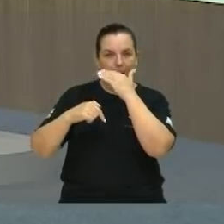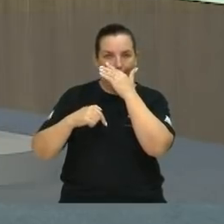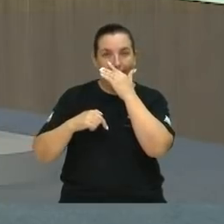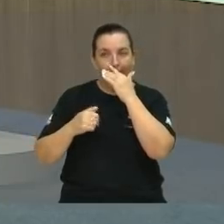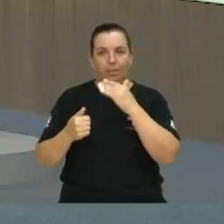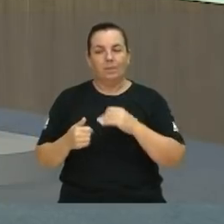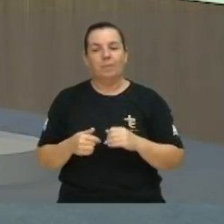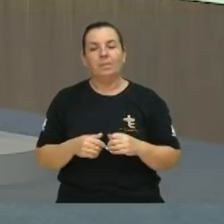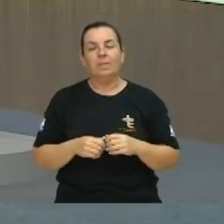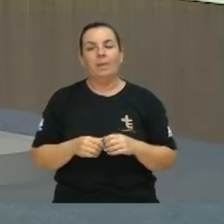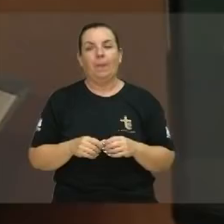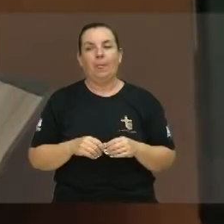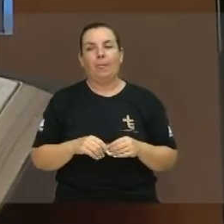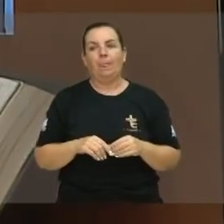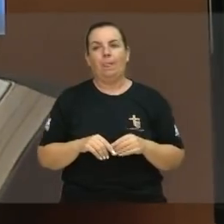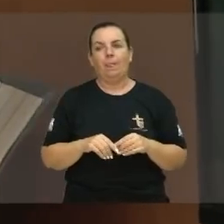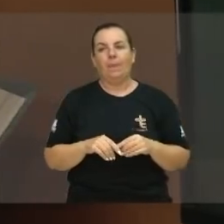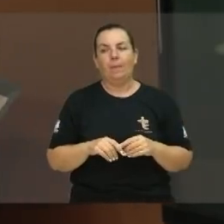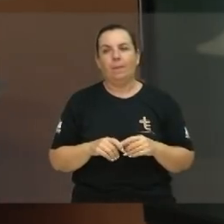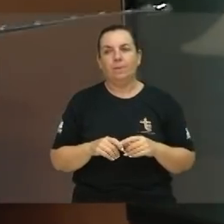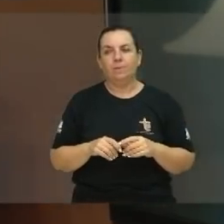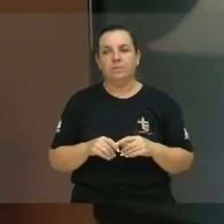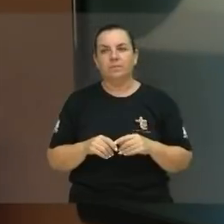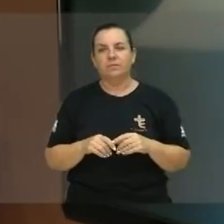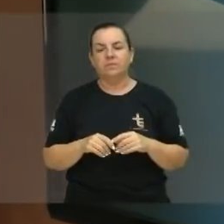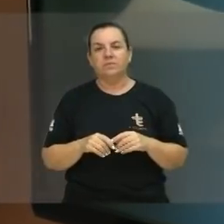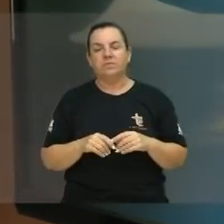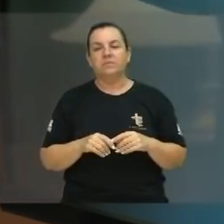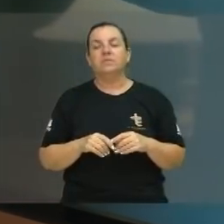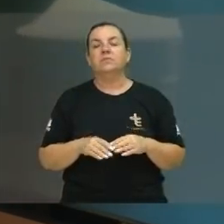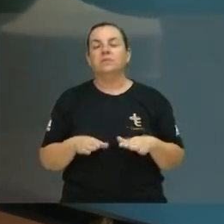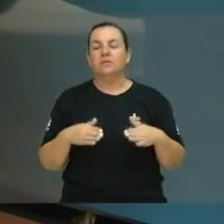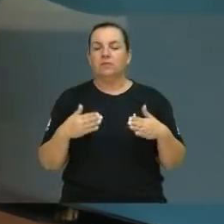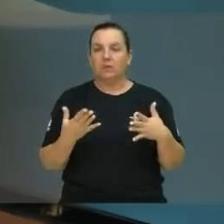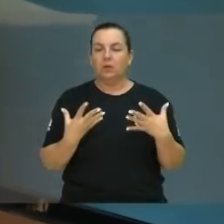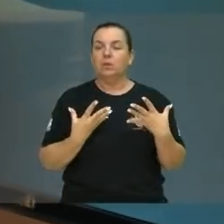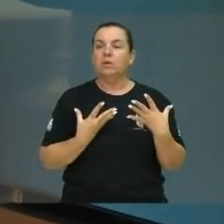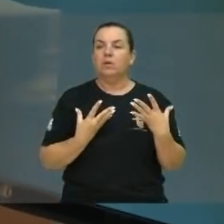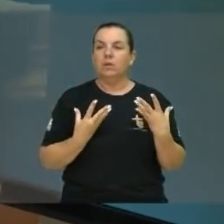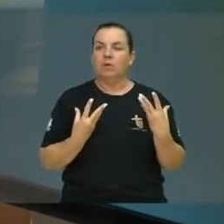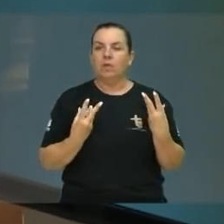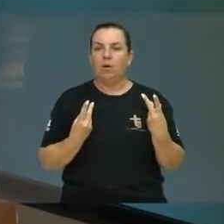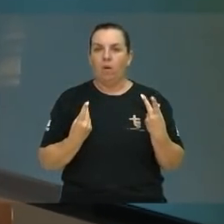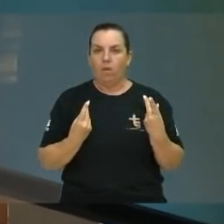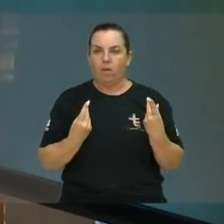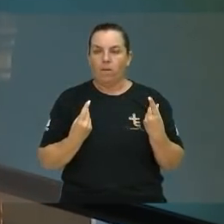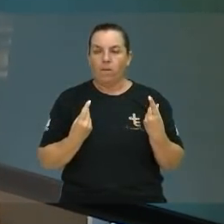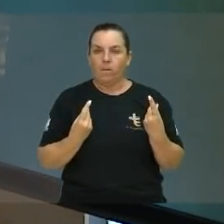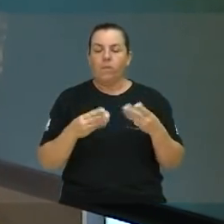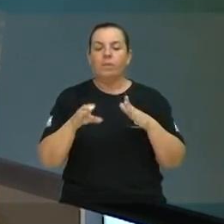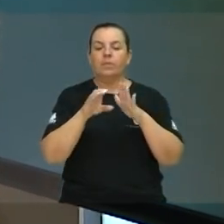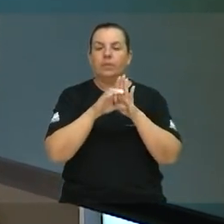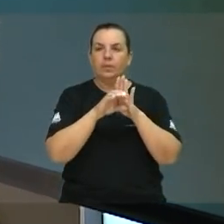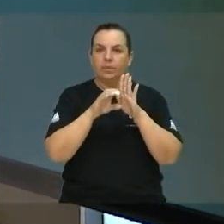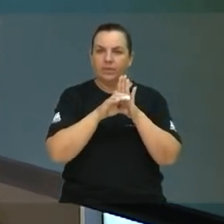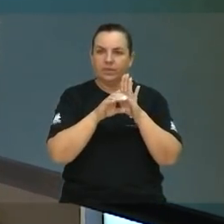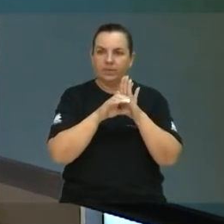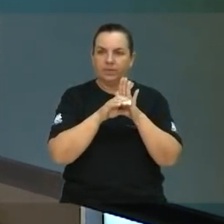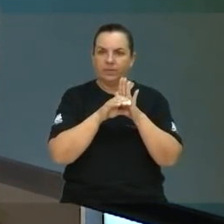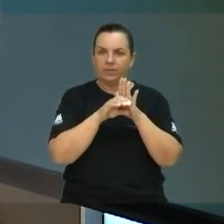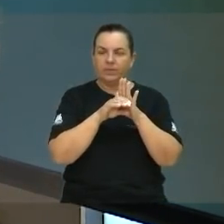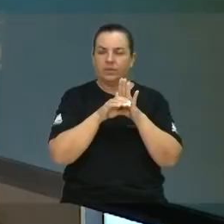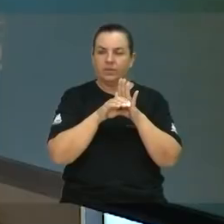resistência é são então é e são capítulos